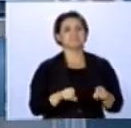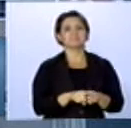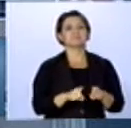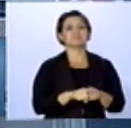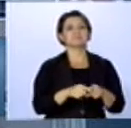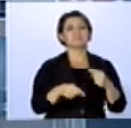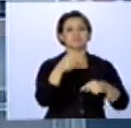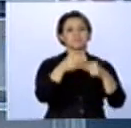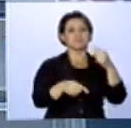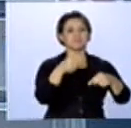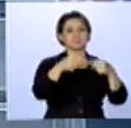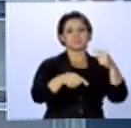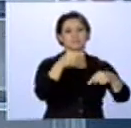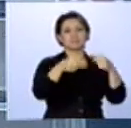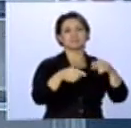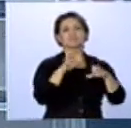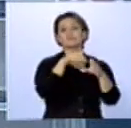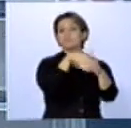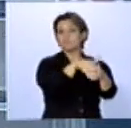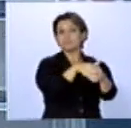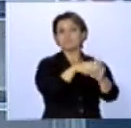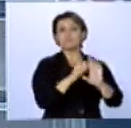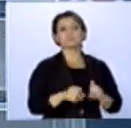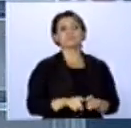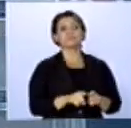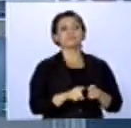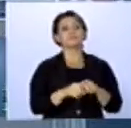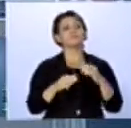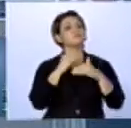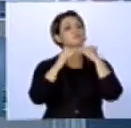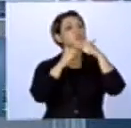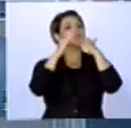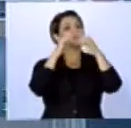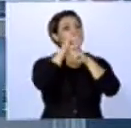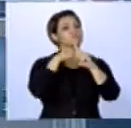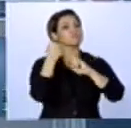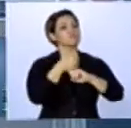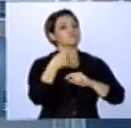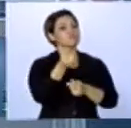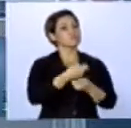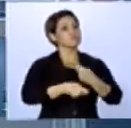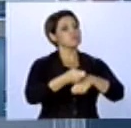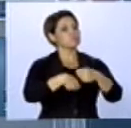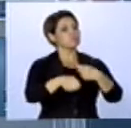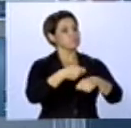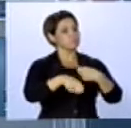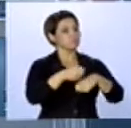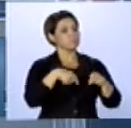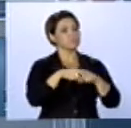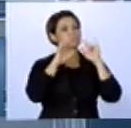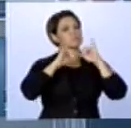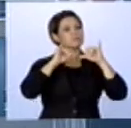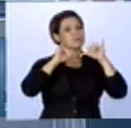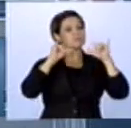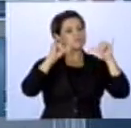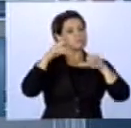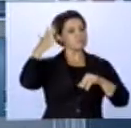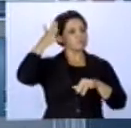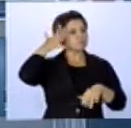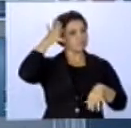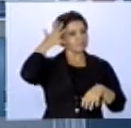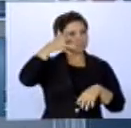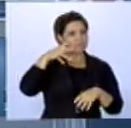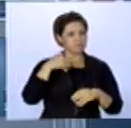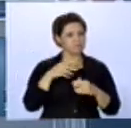do debate político com relação ao Desenvolvimento Social econômico Será que a doação para campanha política fortalece